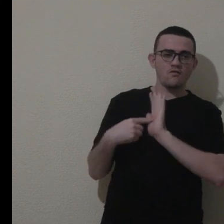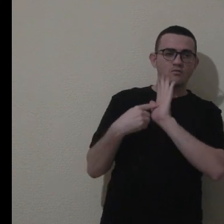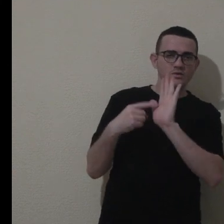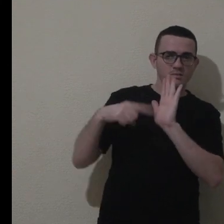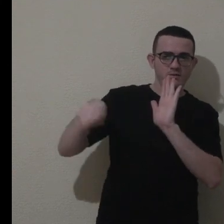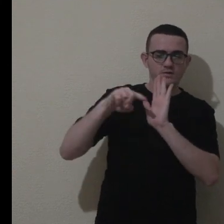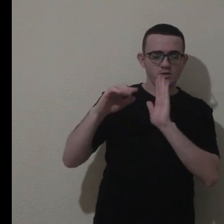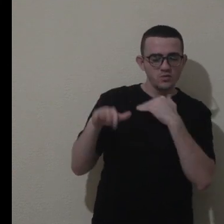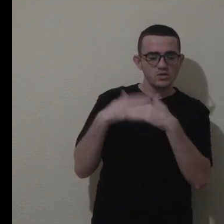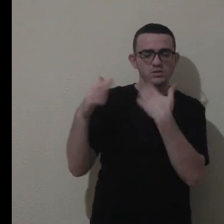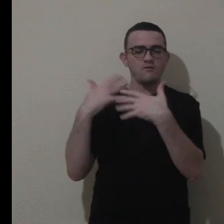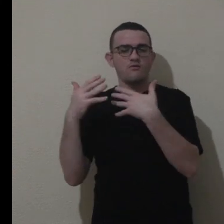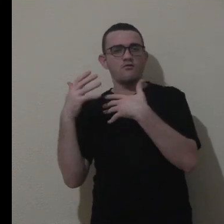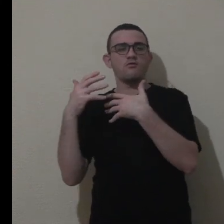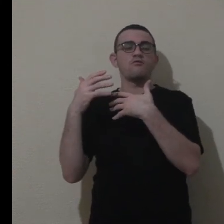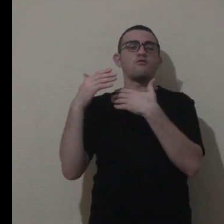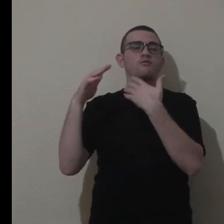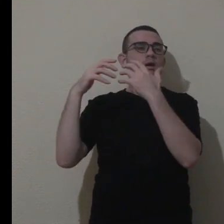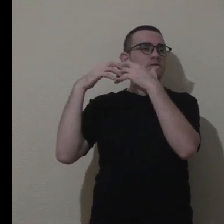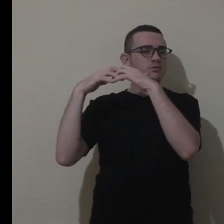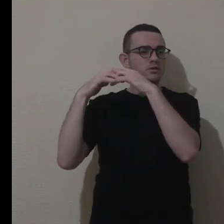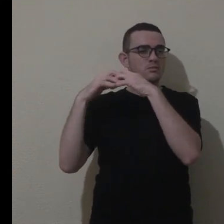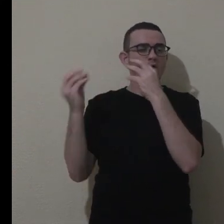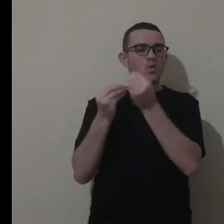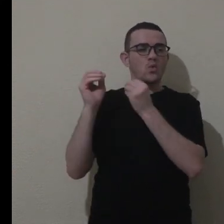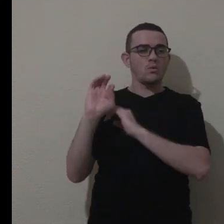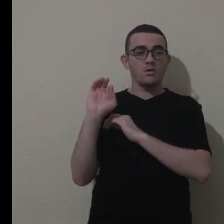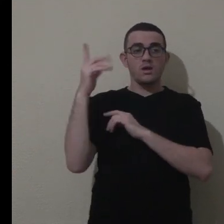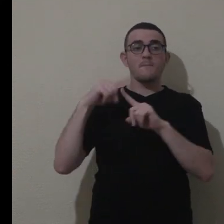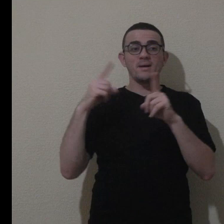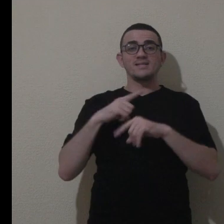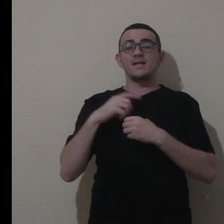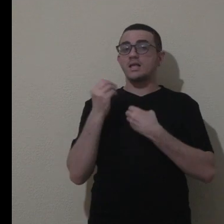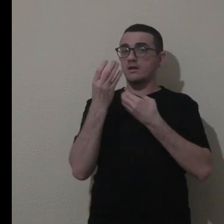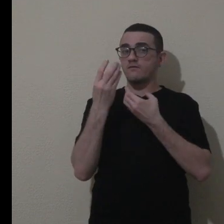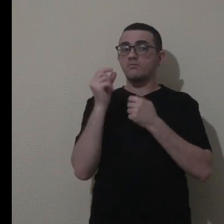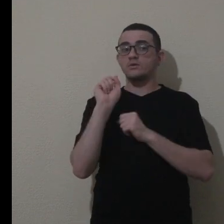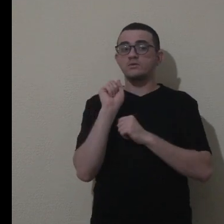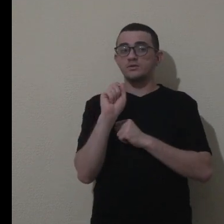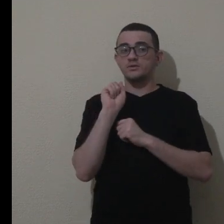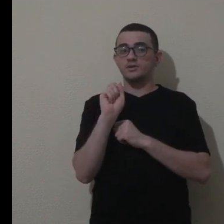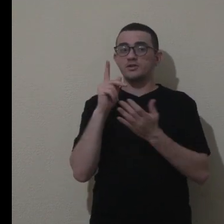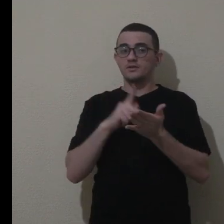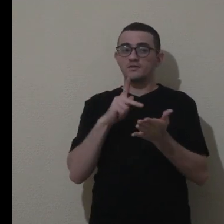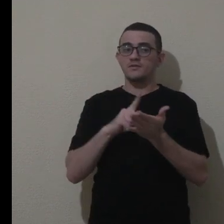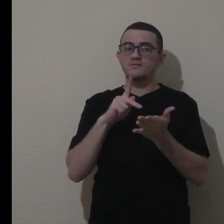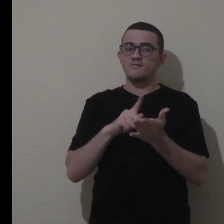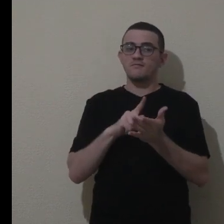em termos de desenvolvimento cerebral como que isso acontece. Mas tenha esse dado em mente de que, de